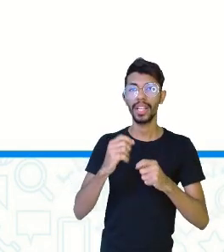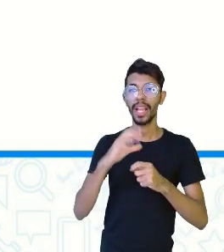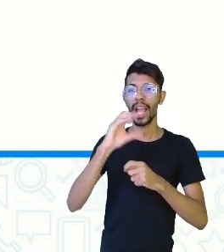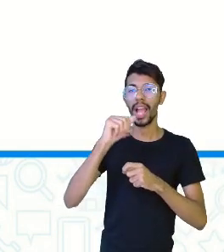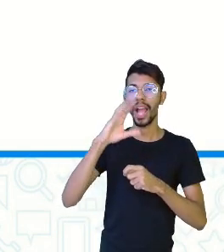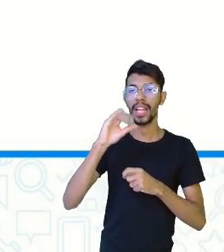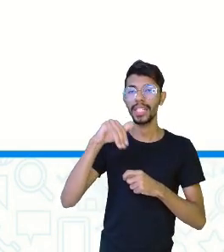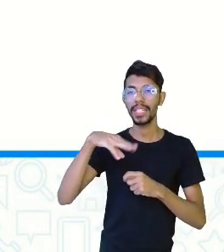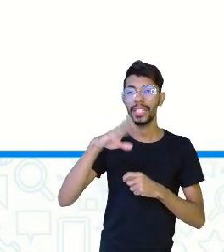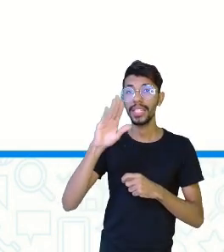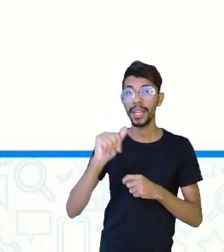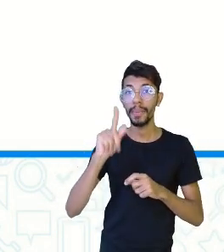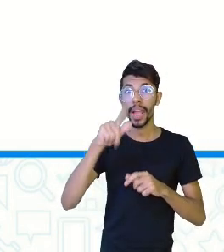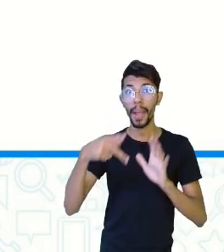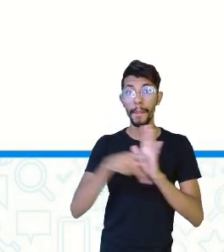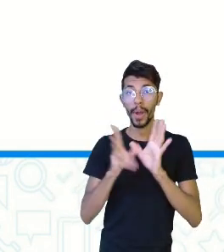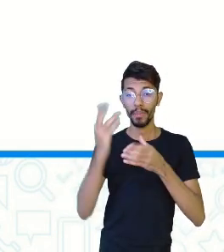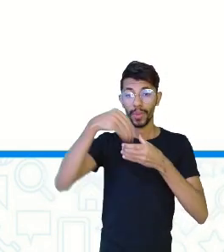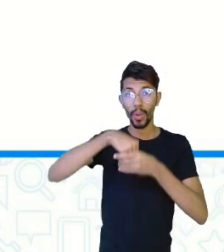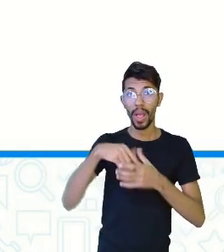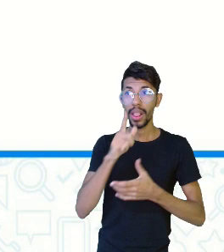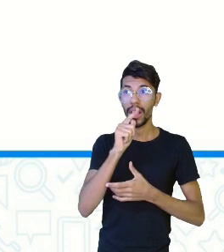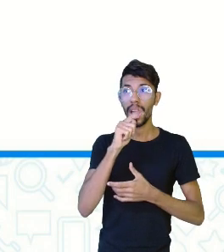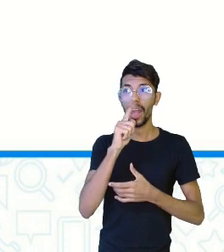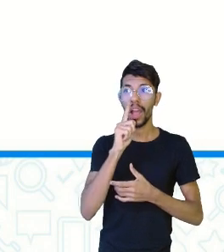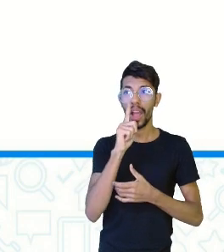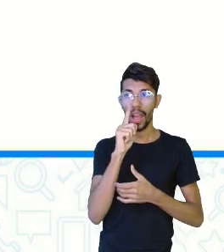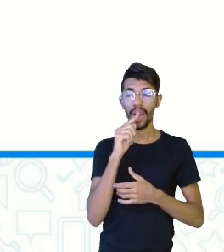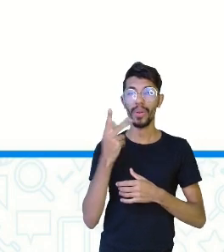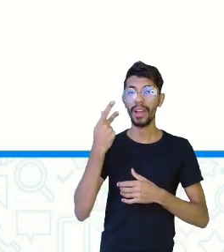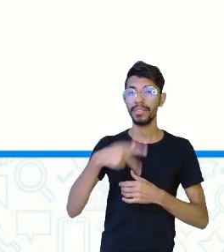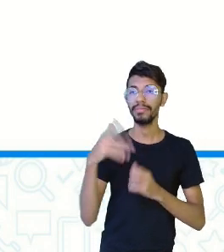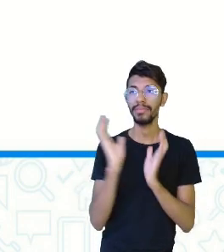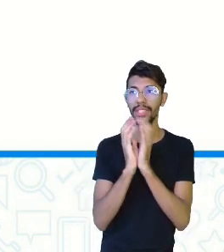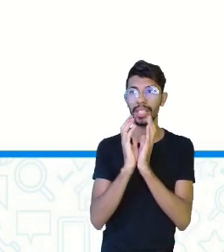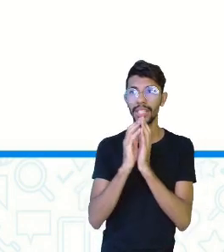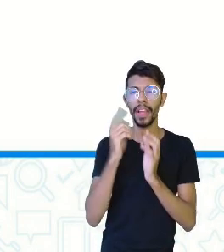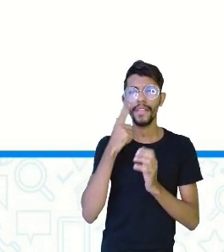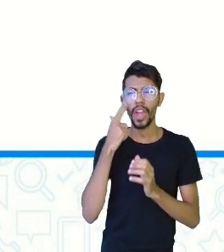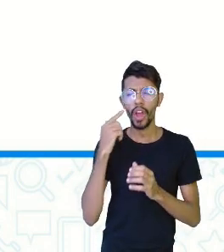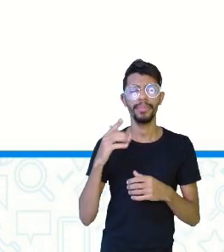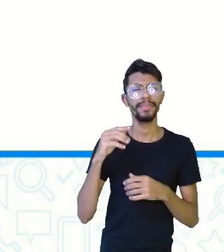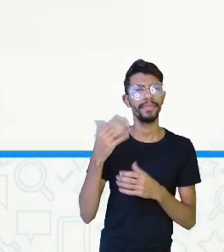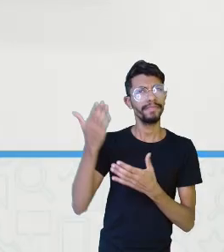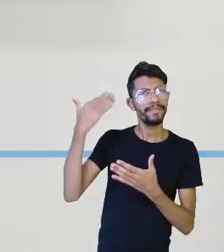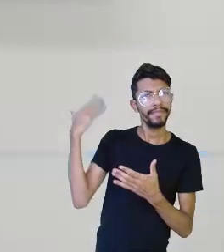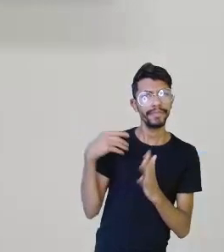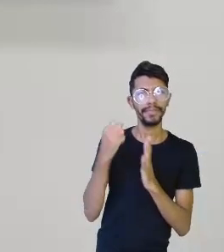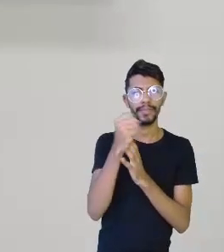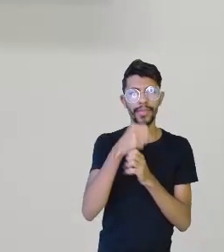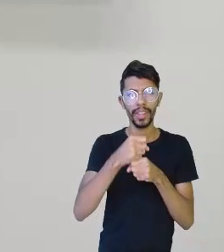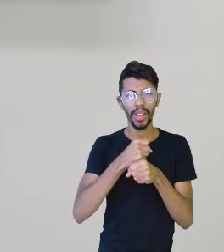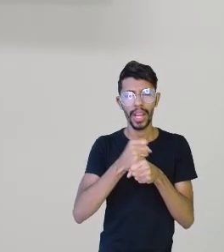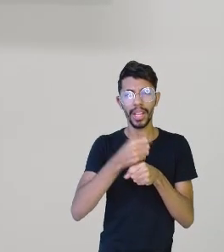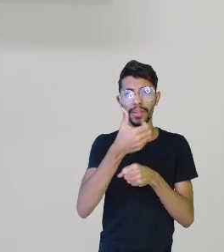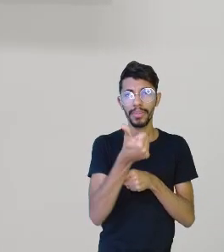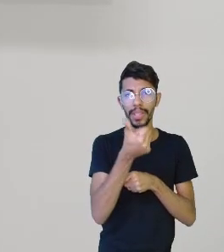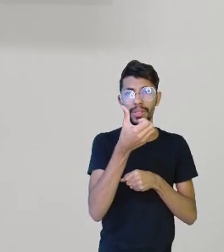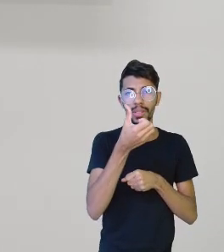Recife. Gente, naquela época, de 1630, como fala, foi construída pelos